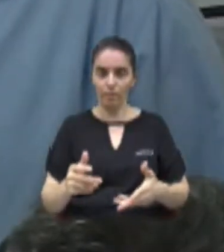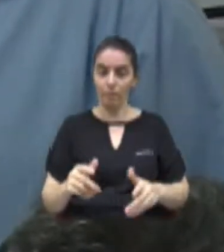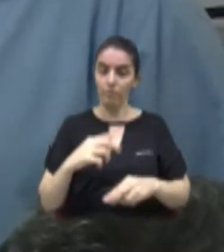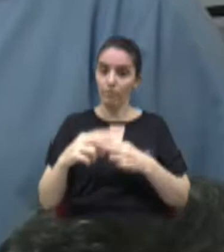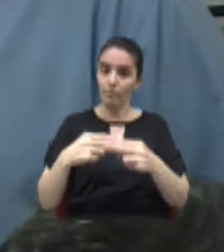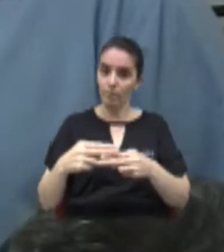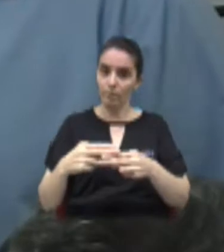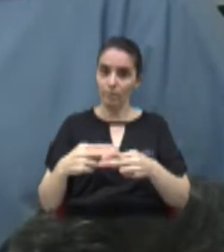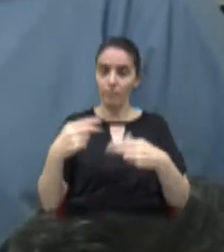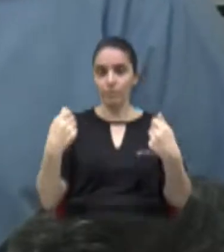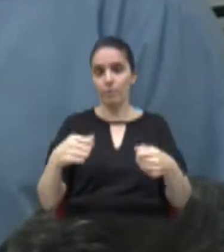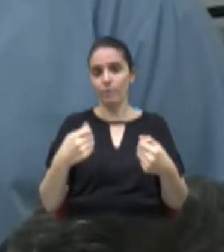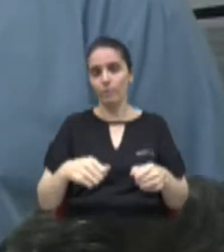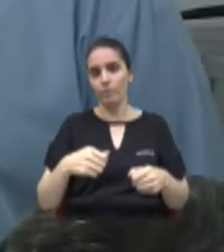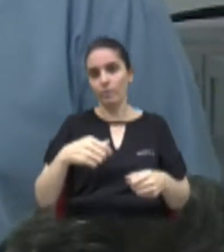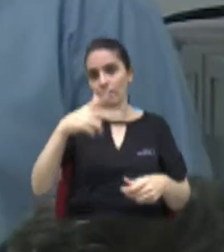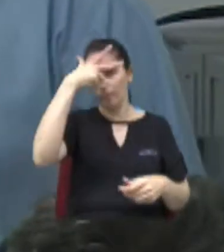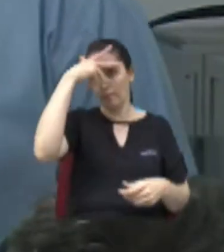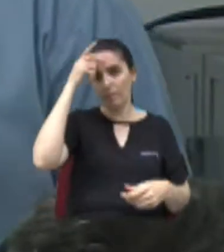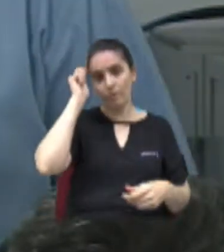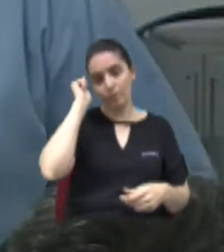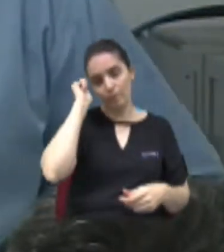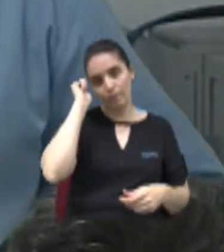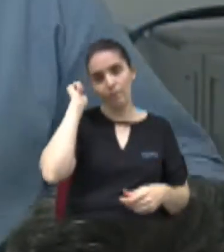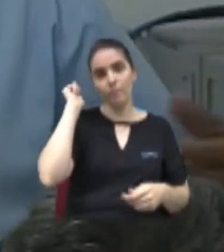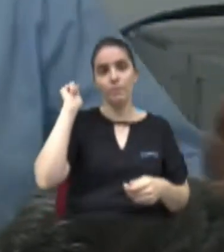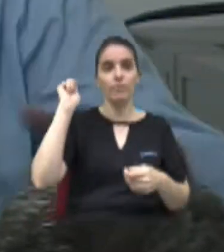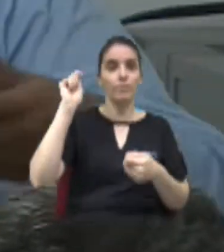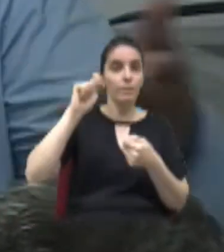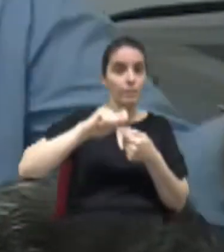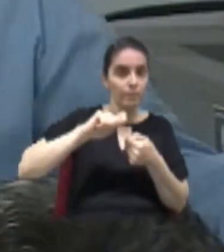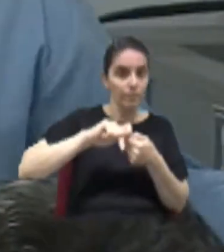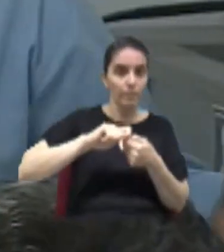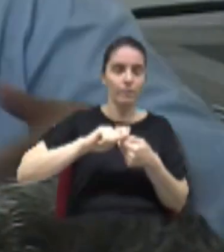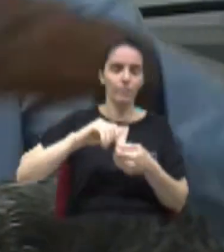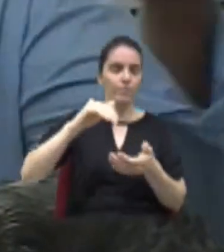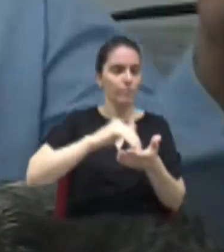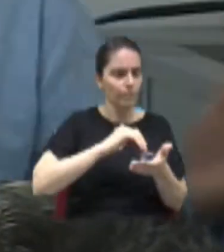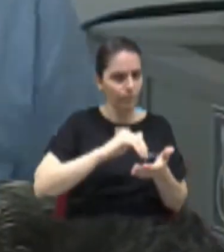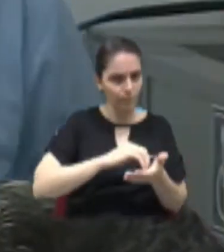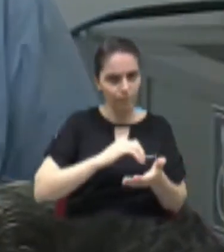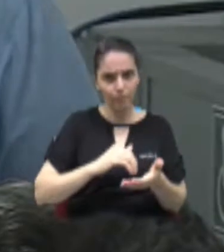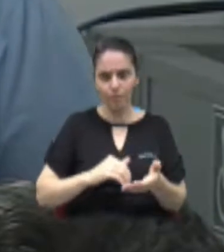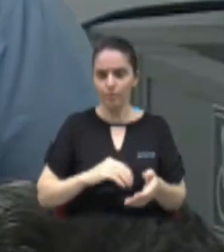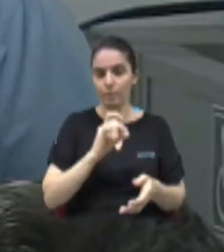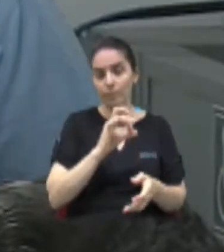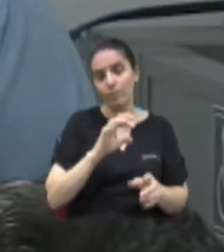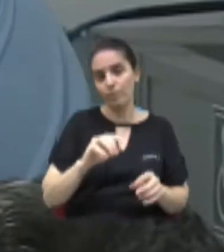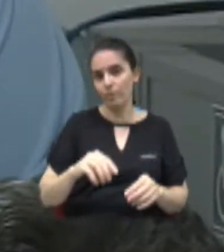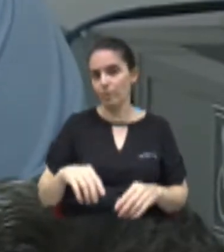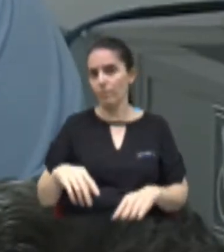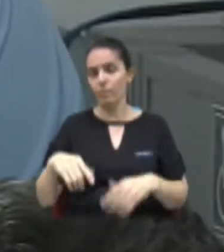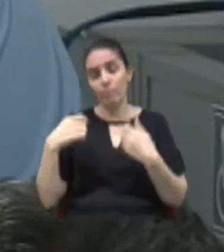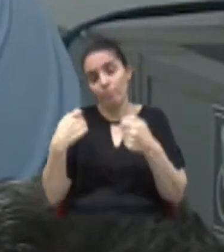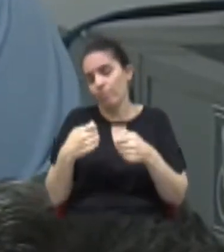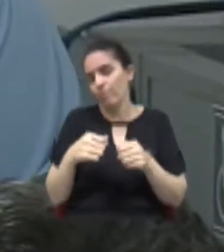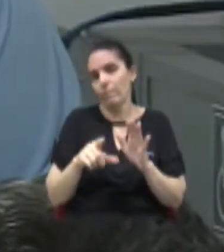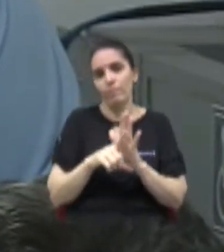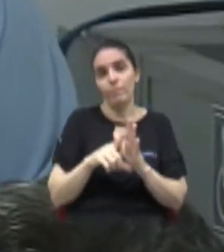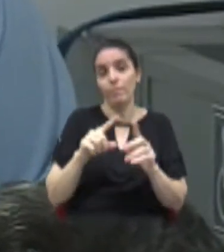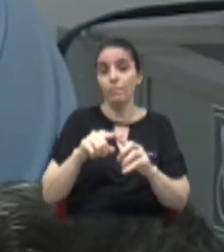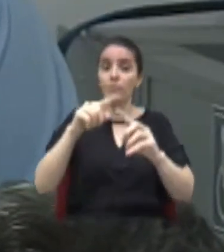vereador Estevão, ela vem e muitas vezes nós não sabemos responder. Como eu disse aqui, que uma pessoa me procurou dizendo que o nome dela não